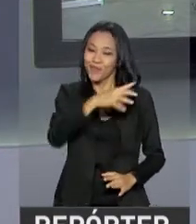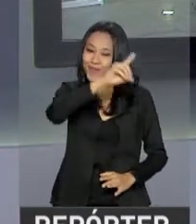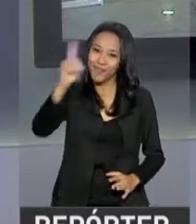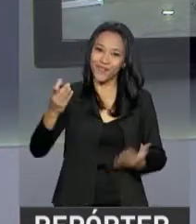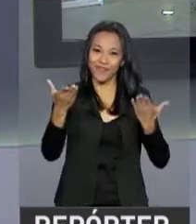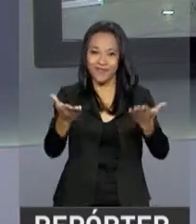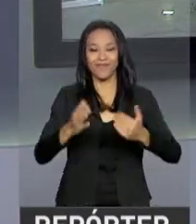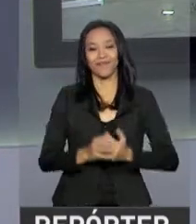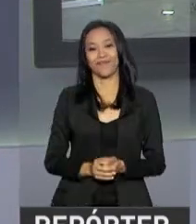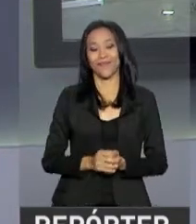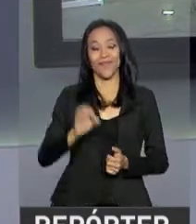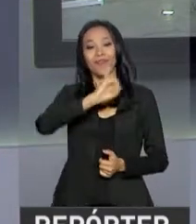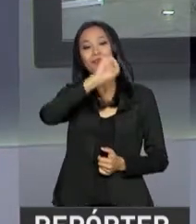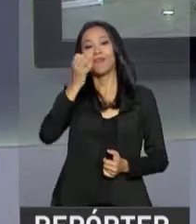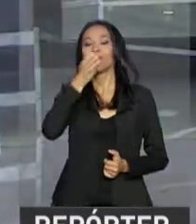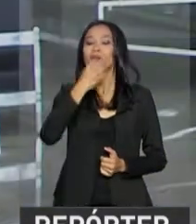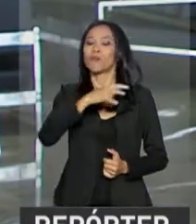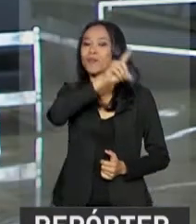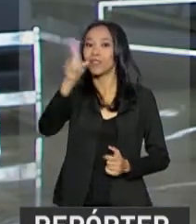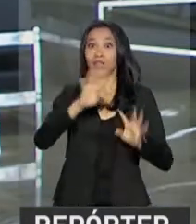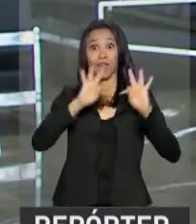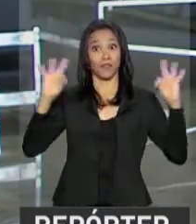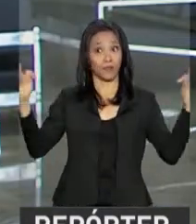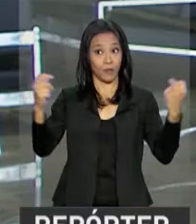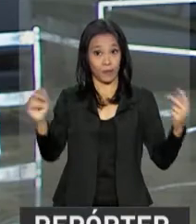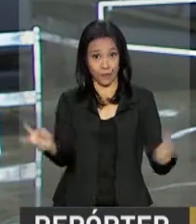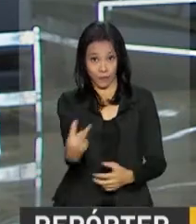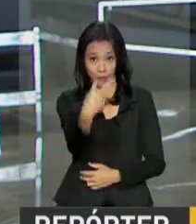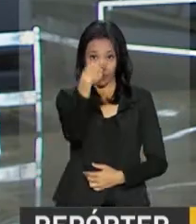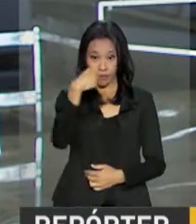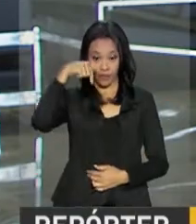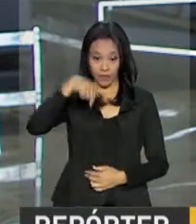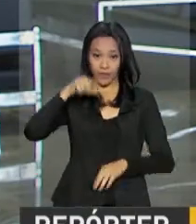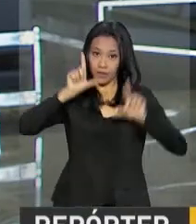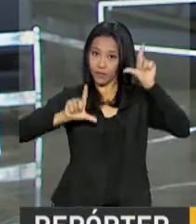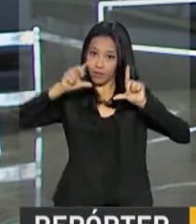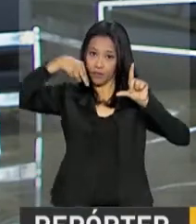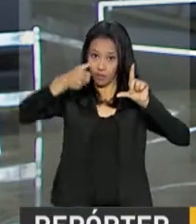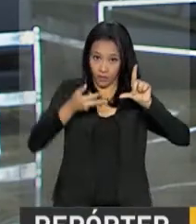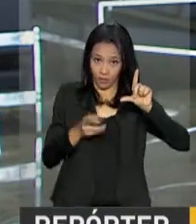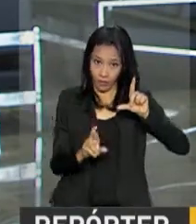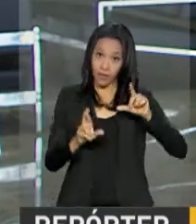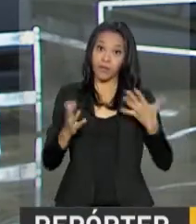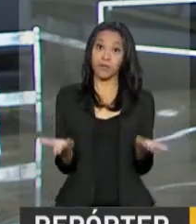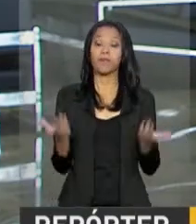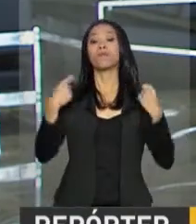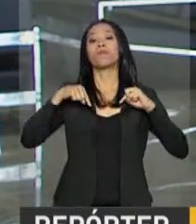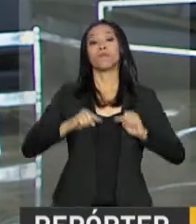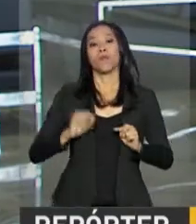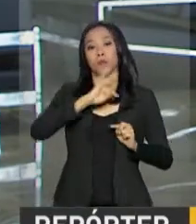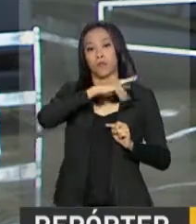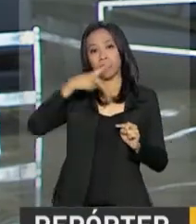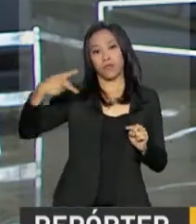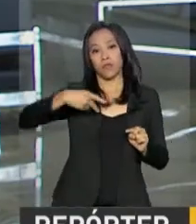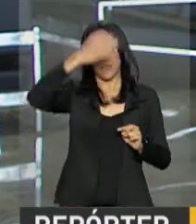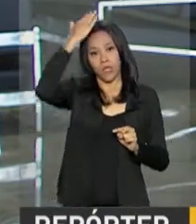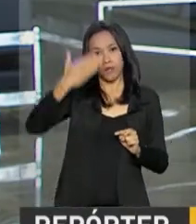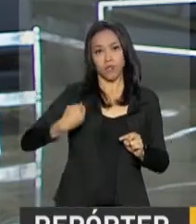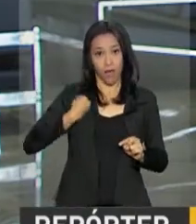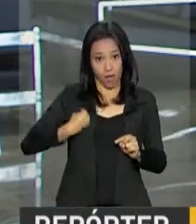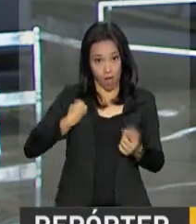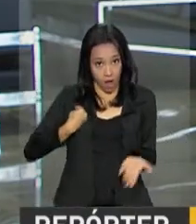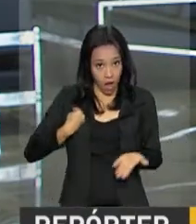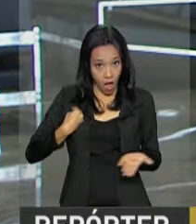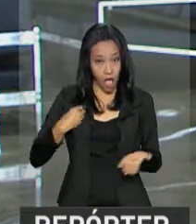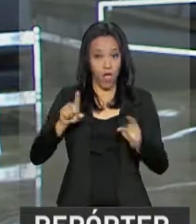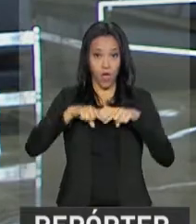o lata isso é bom dia bom dia a todos que nos acompanham aqui pela tv nbr o presidente michel temer está reunido neste momento com o ministro da